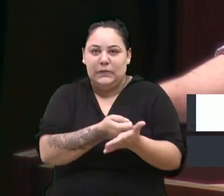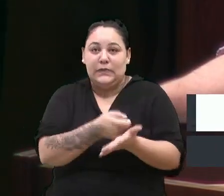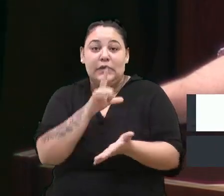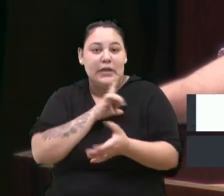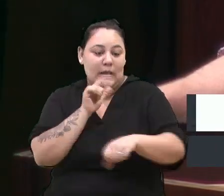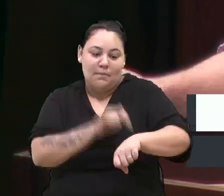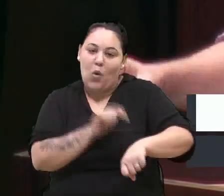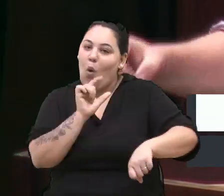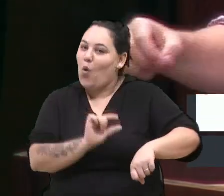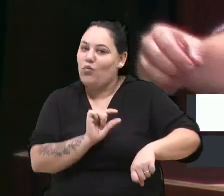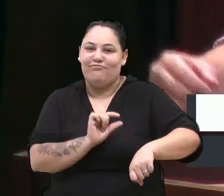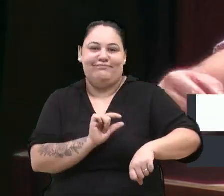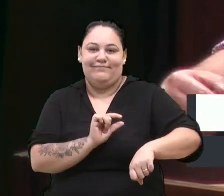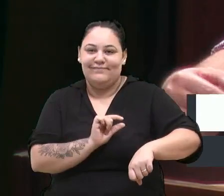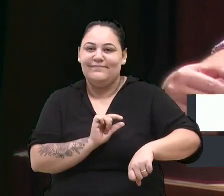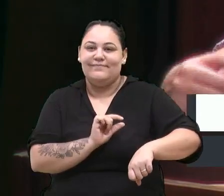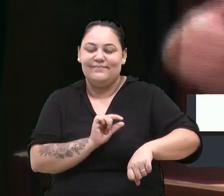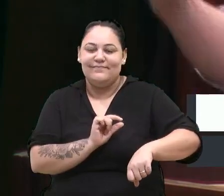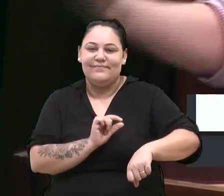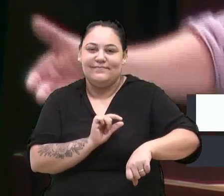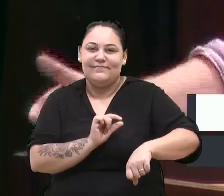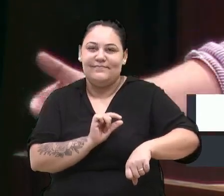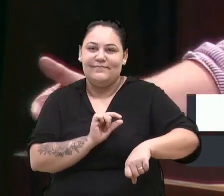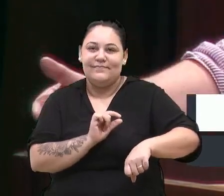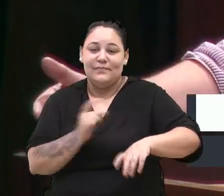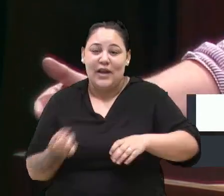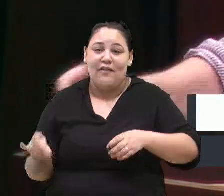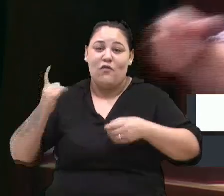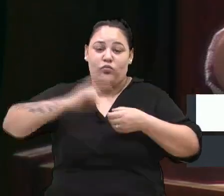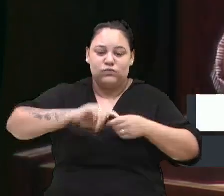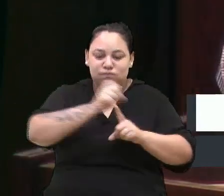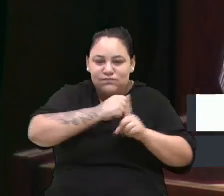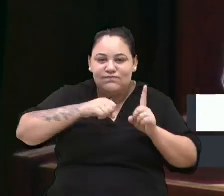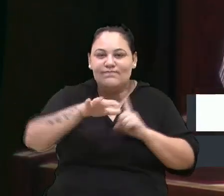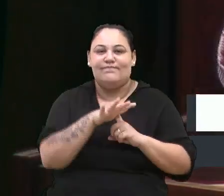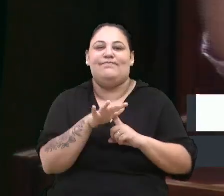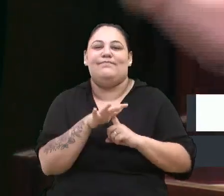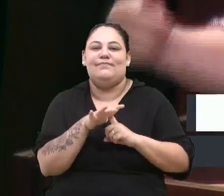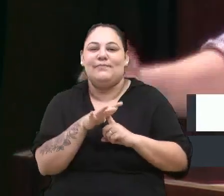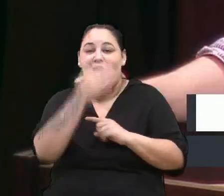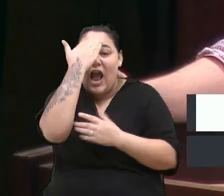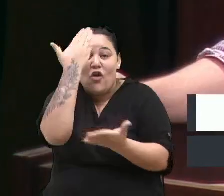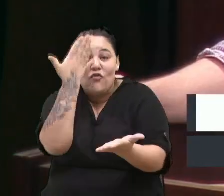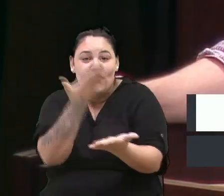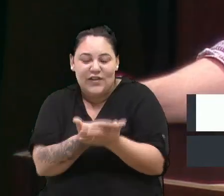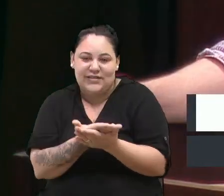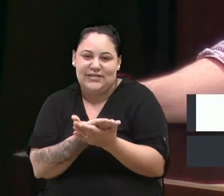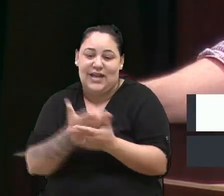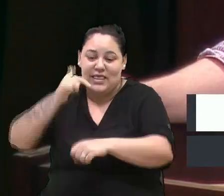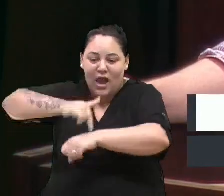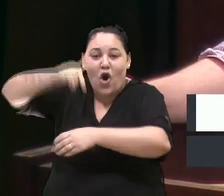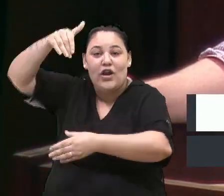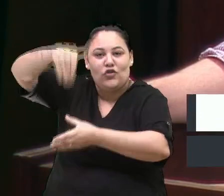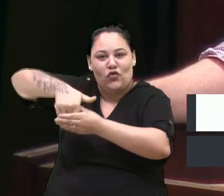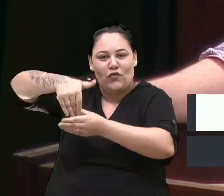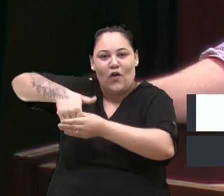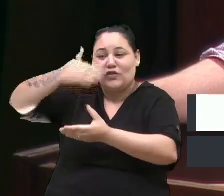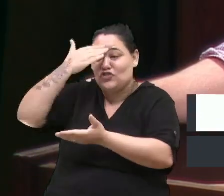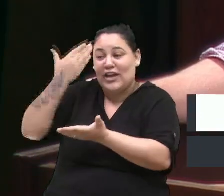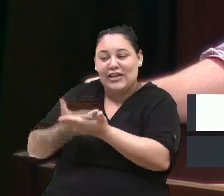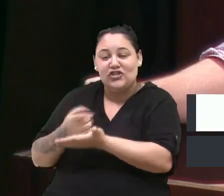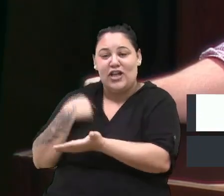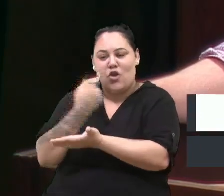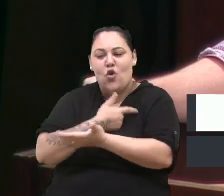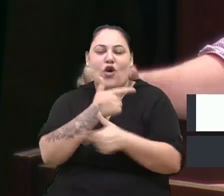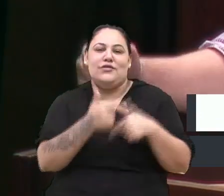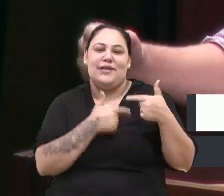tempo para devolver à sociedade, né, aquela confiança que eles depositaram em nós.